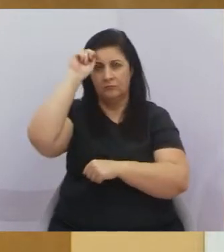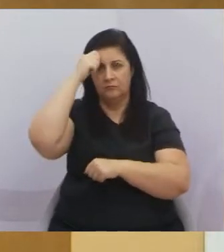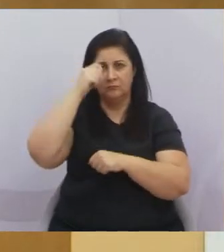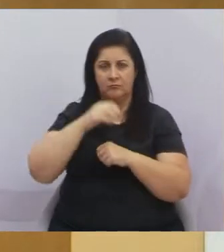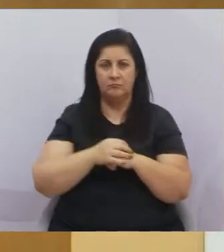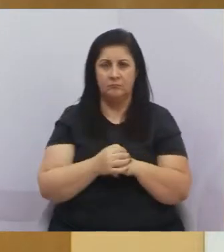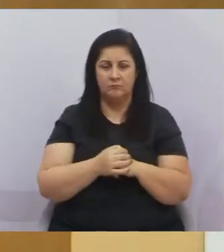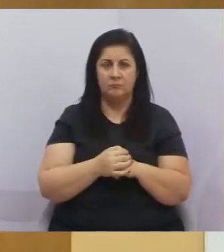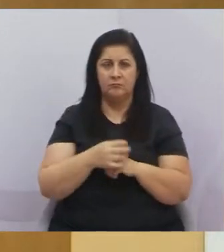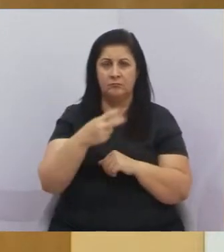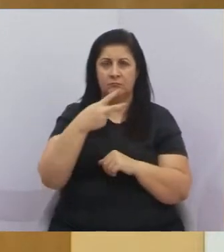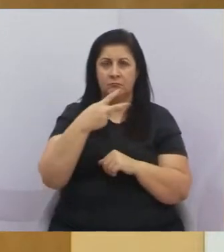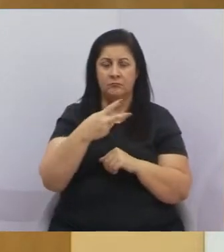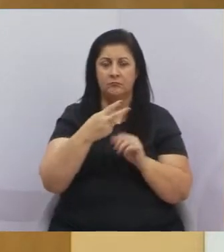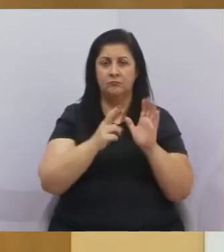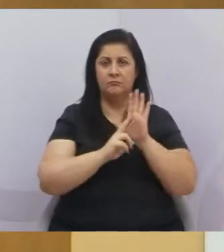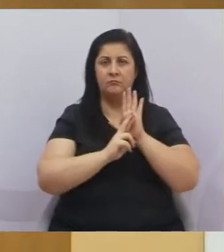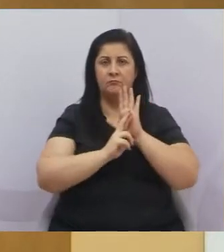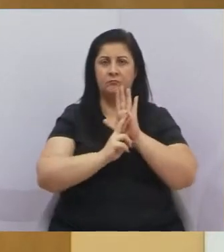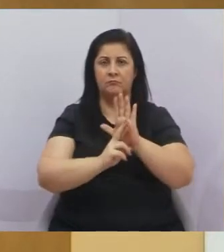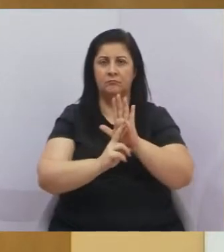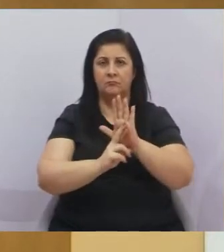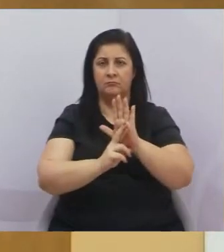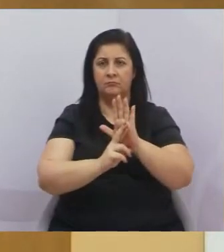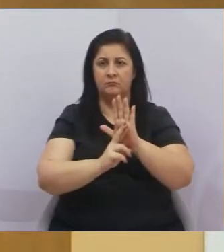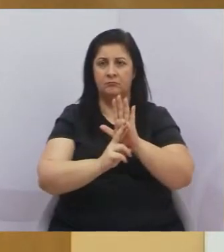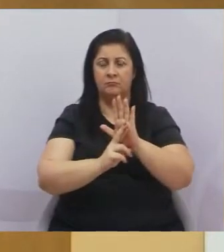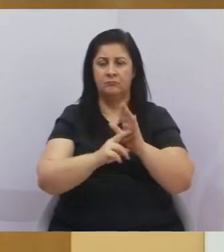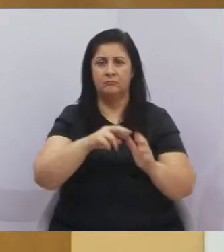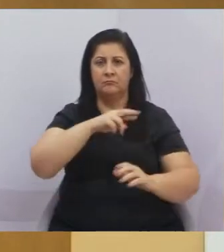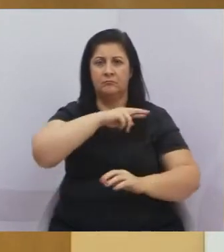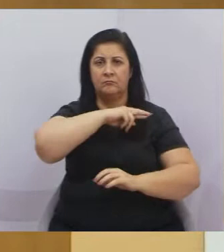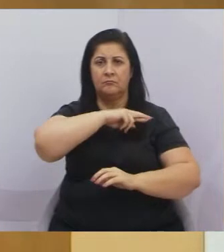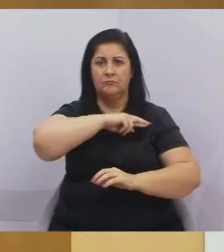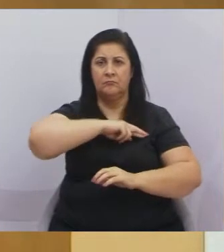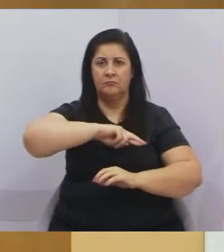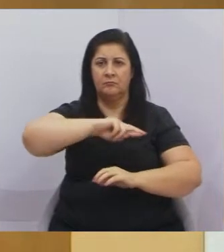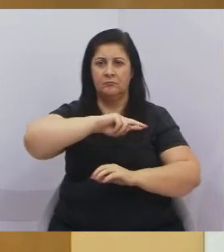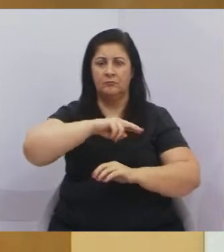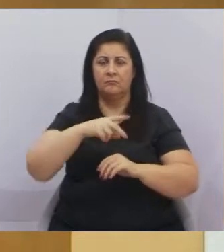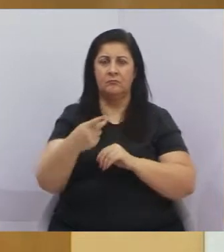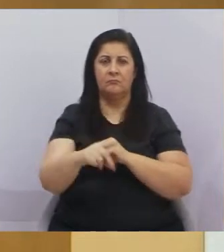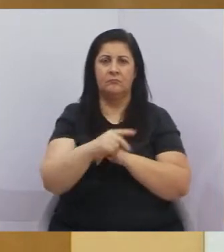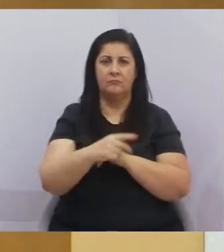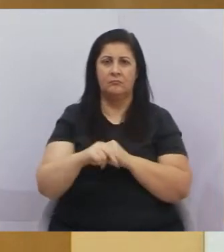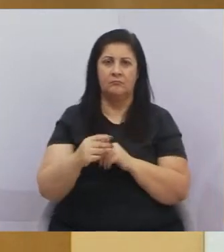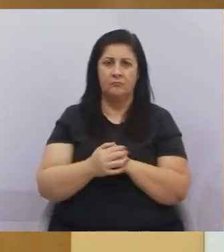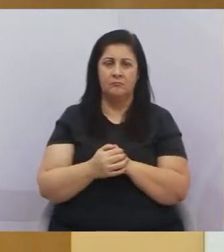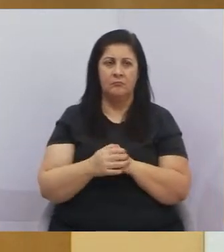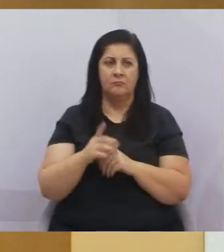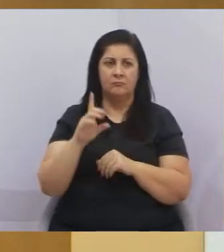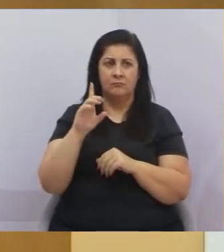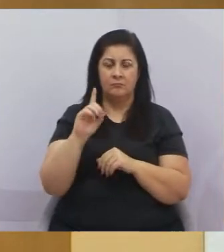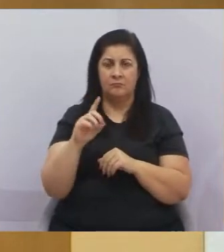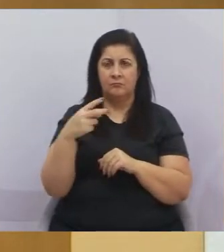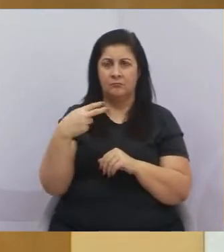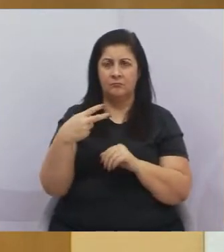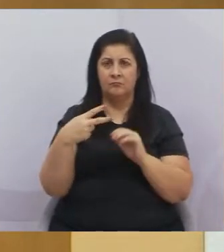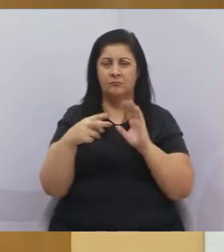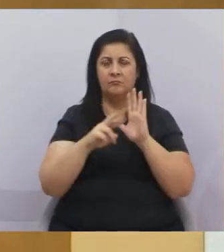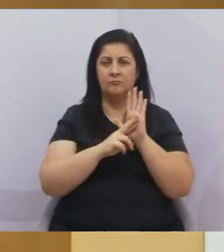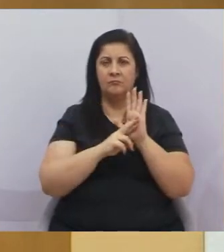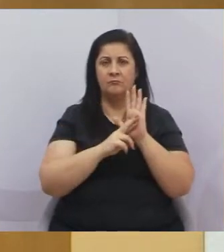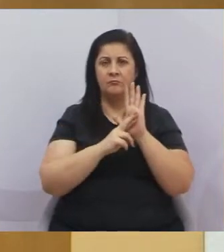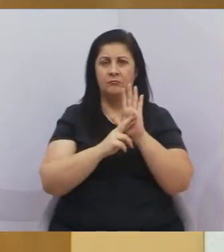2 representantes da entidade religiosa de matriz africana. D. 2 representantes da